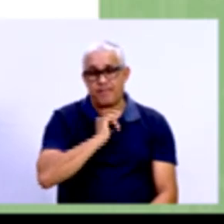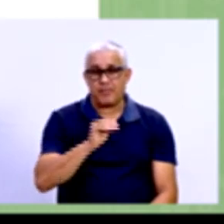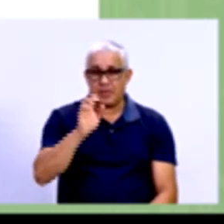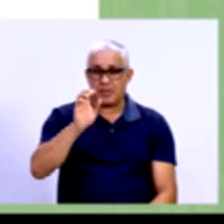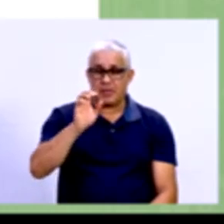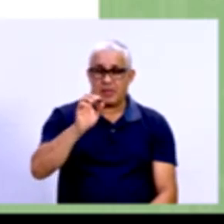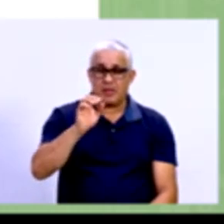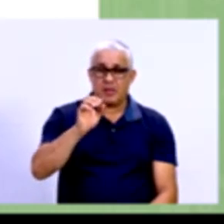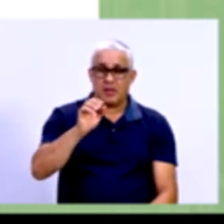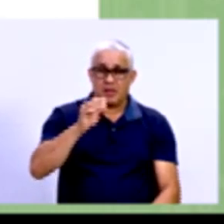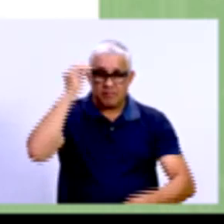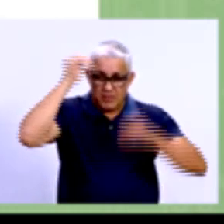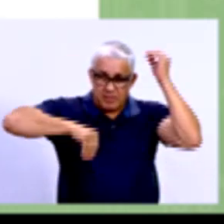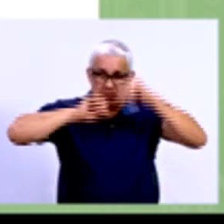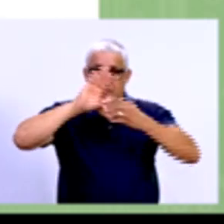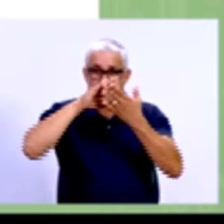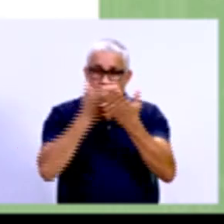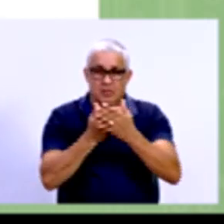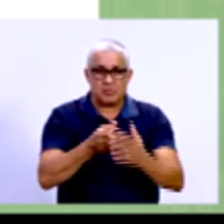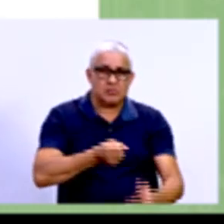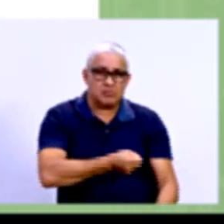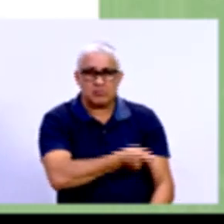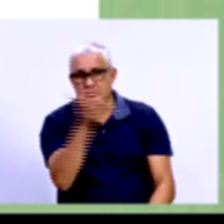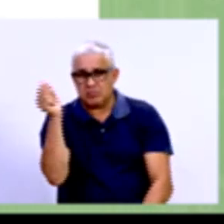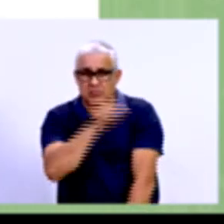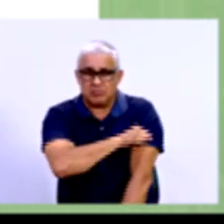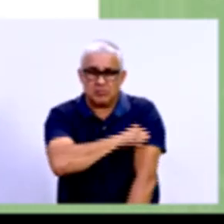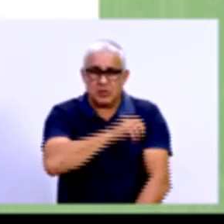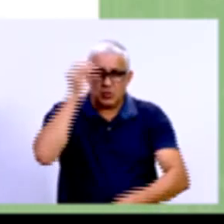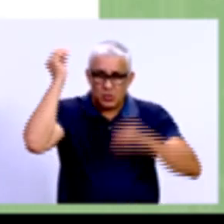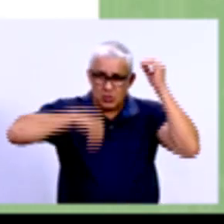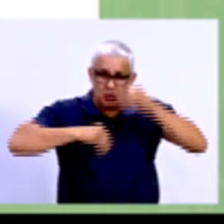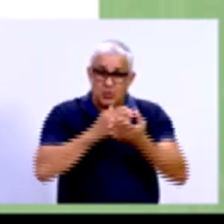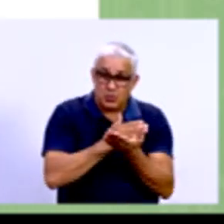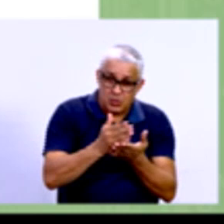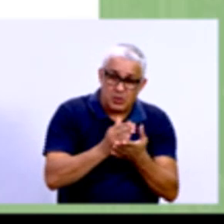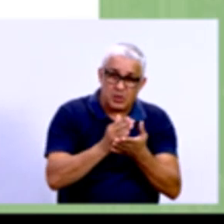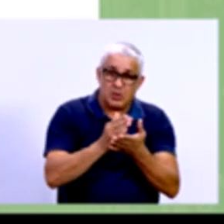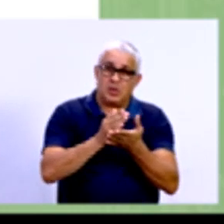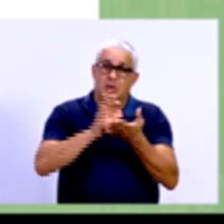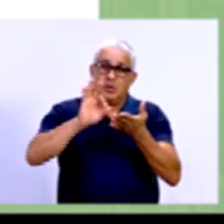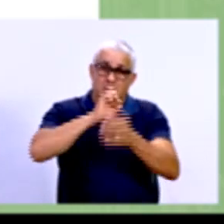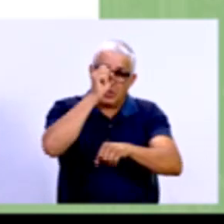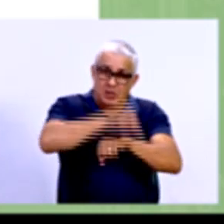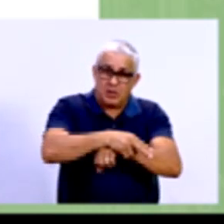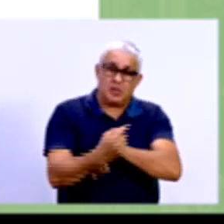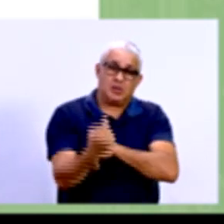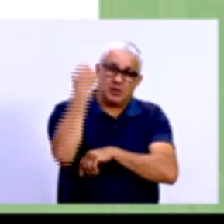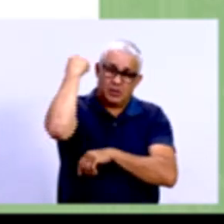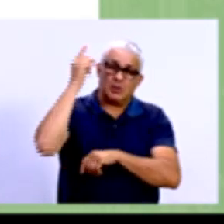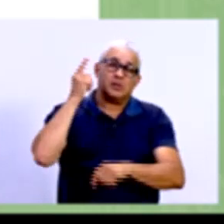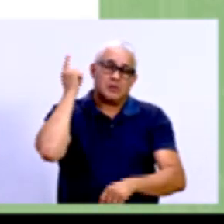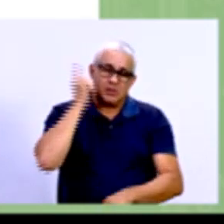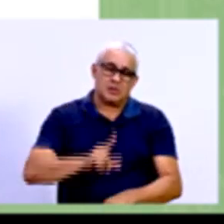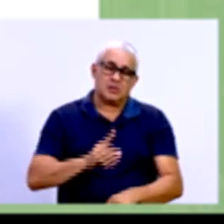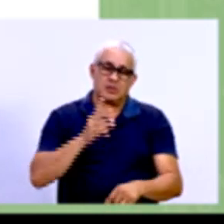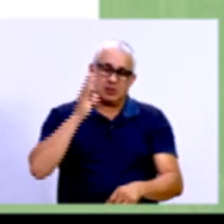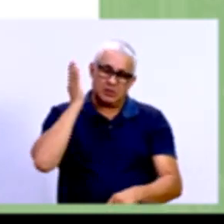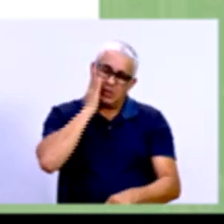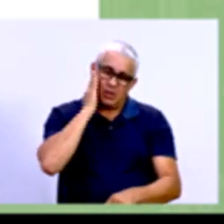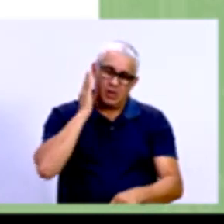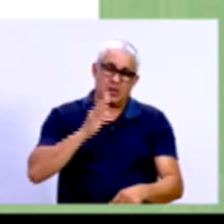evasão escolar, número de alunos evadidos e o número inicial de matrículas. Aí a gente consegue saber também